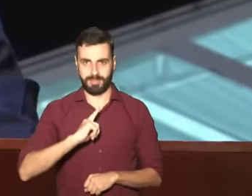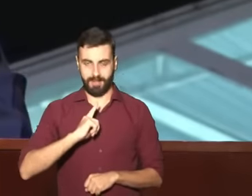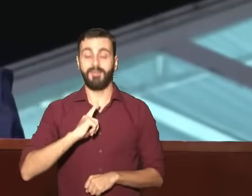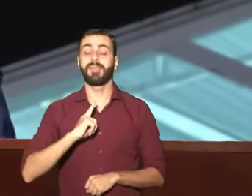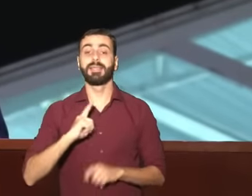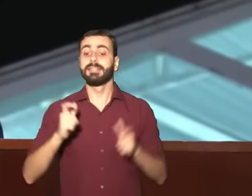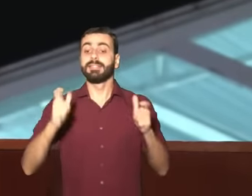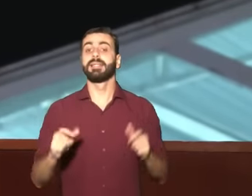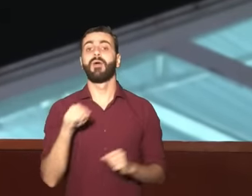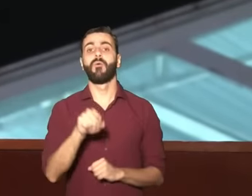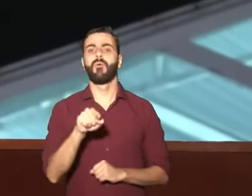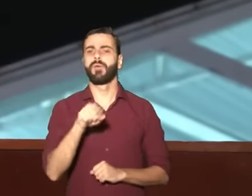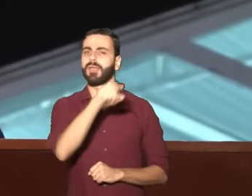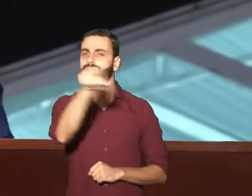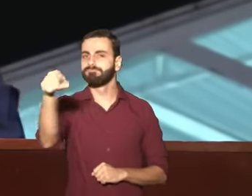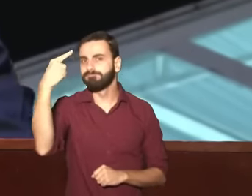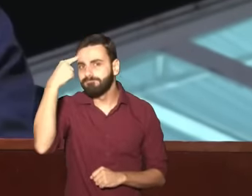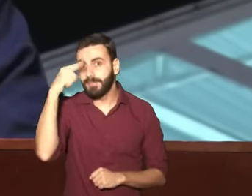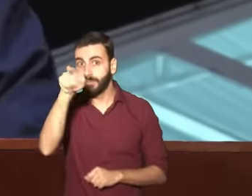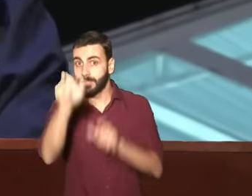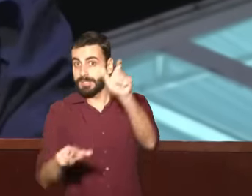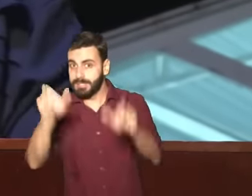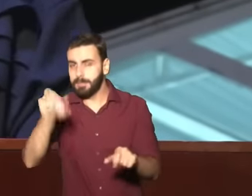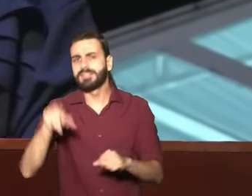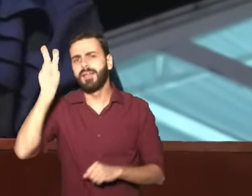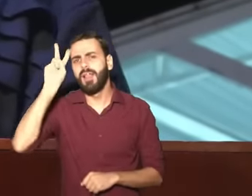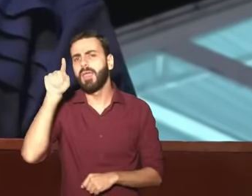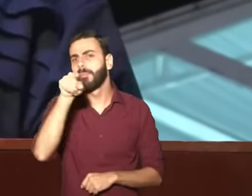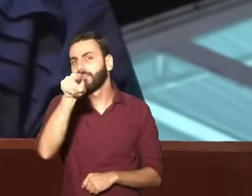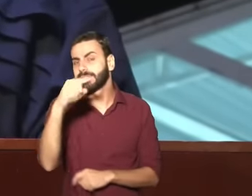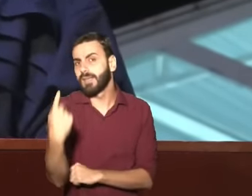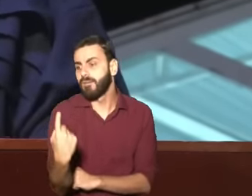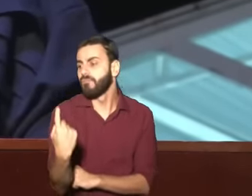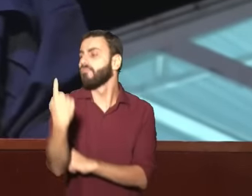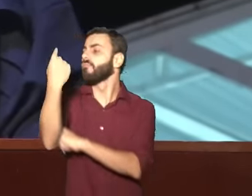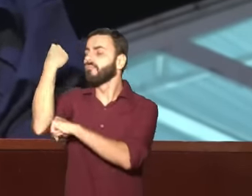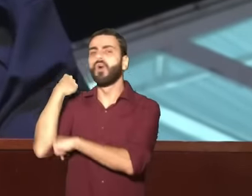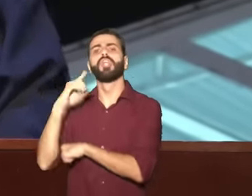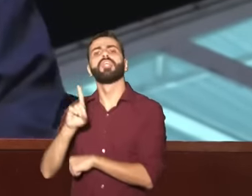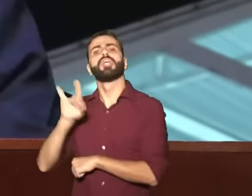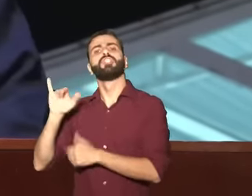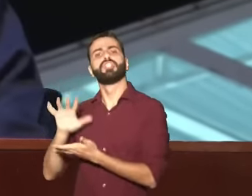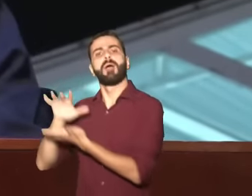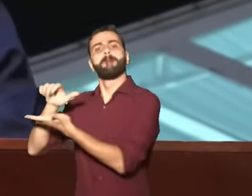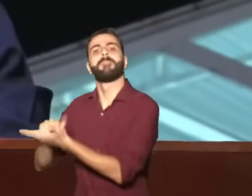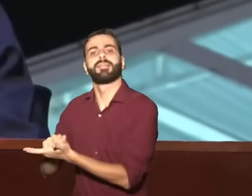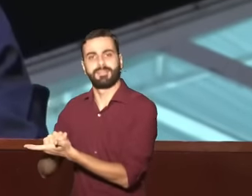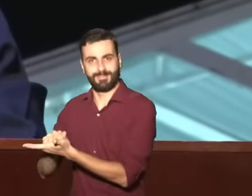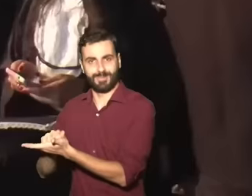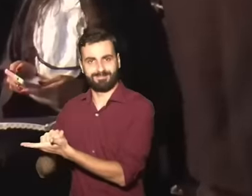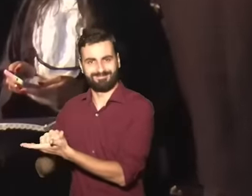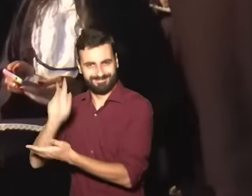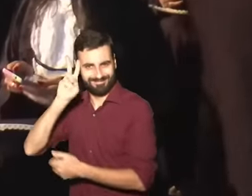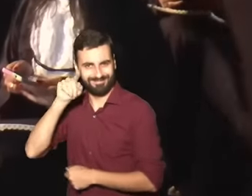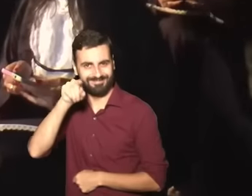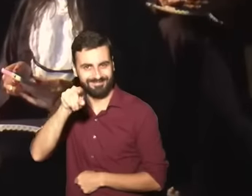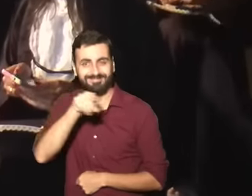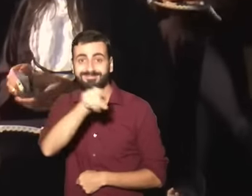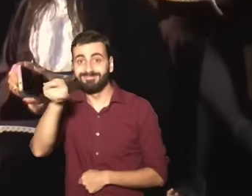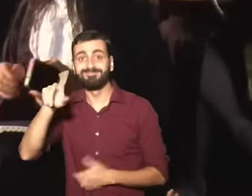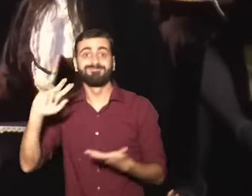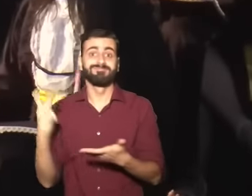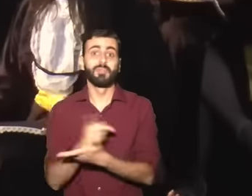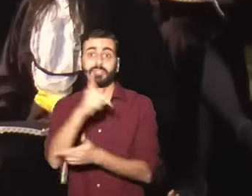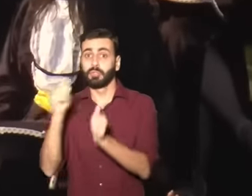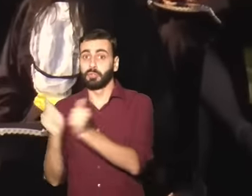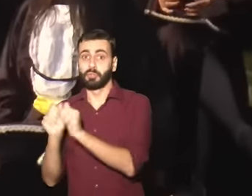aqui eu quero que você, formando, se reporte ao dia da sua matrícula. Muitos